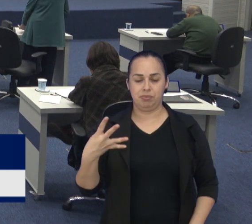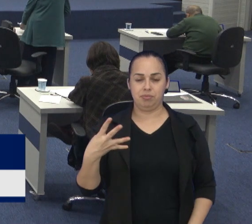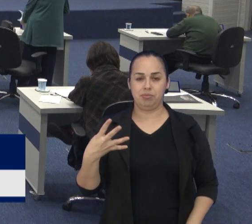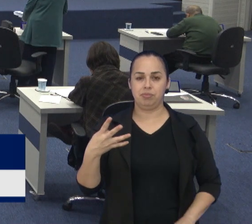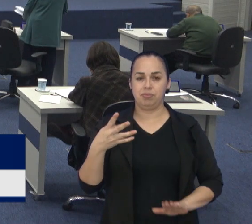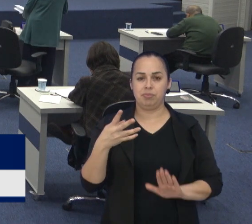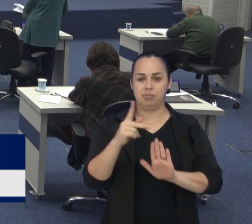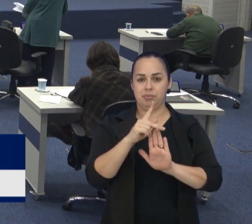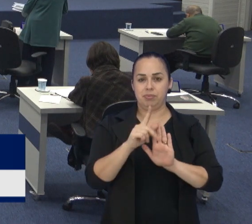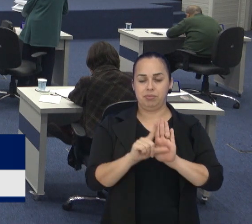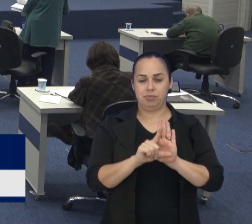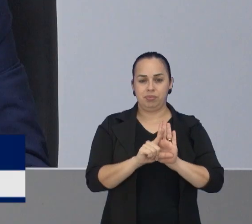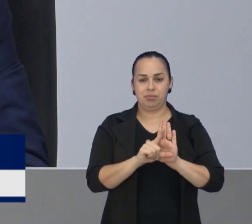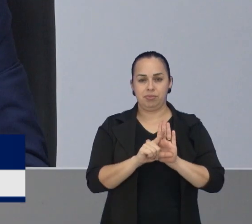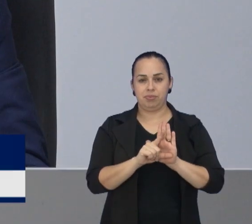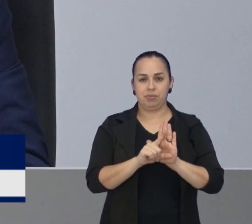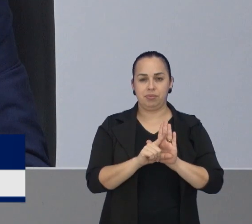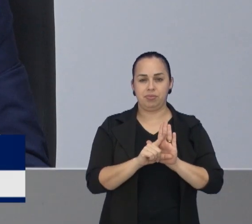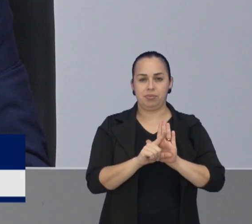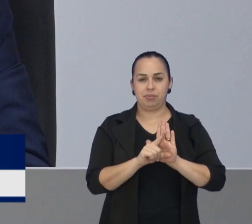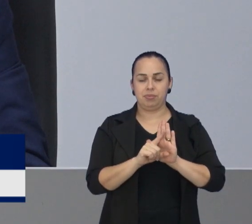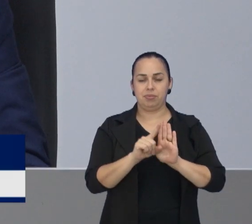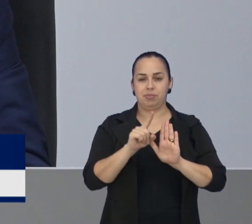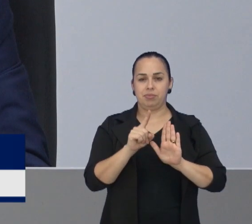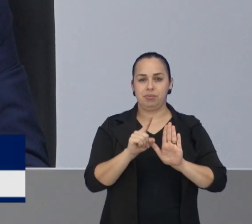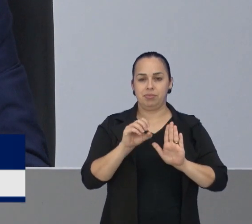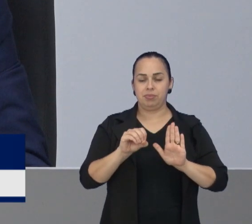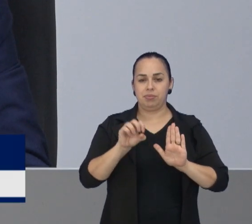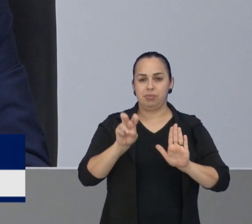4126/2024, projeto de lei número